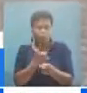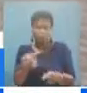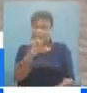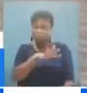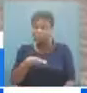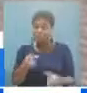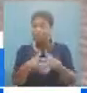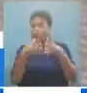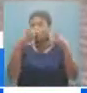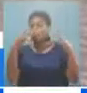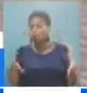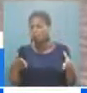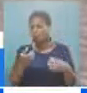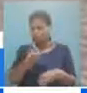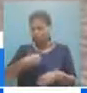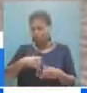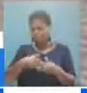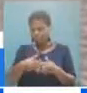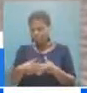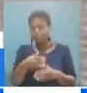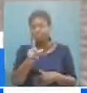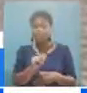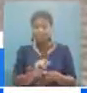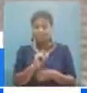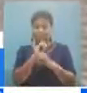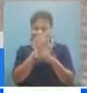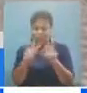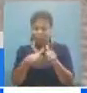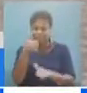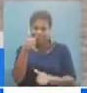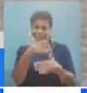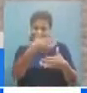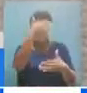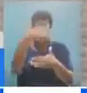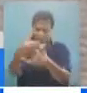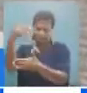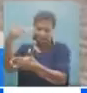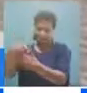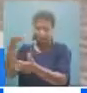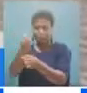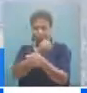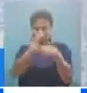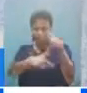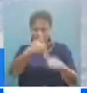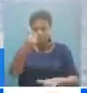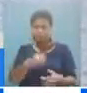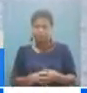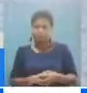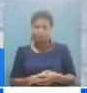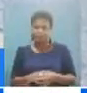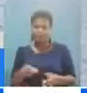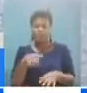espaço enorme, e nós iremos, obviamente, melhorar essas paredes, essa vedação. Nós iremos melhorar essa vedação.